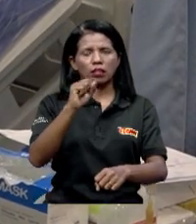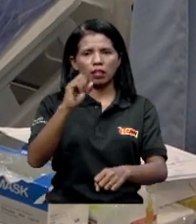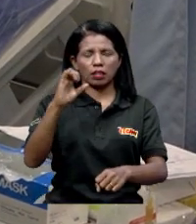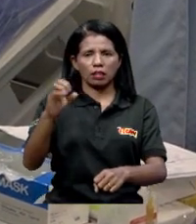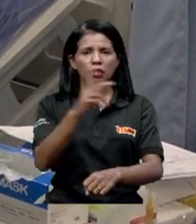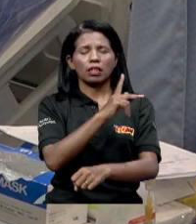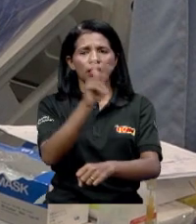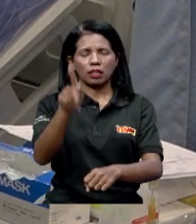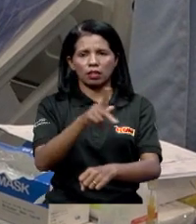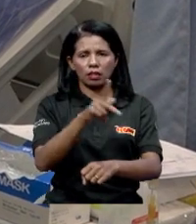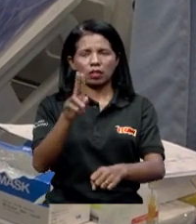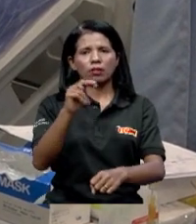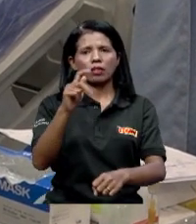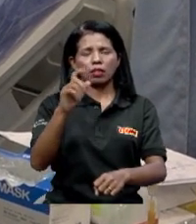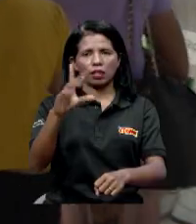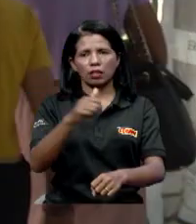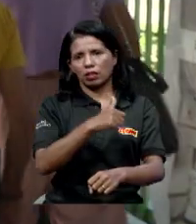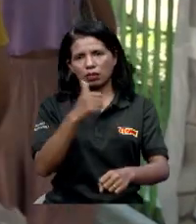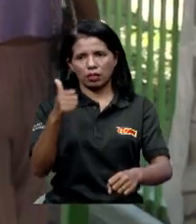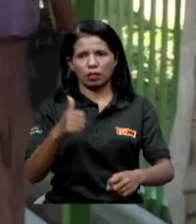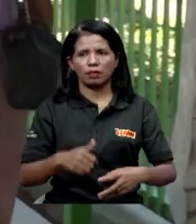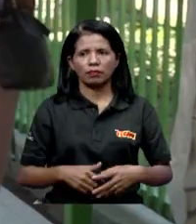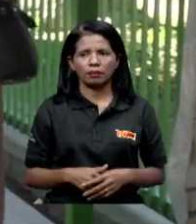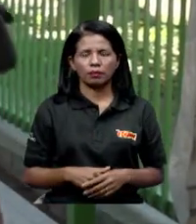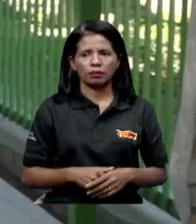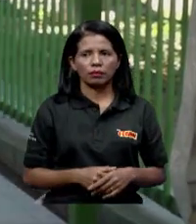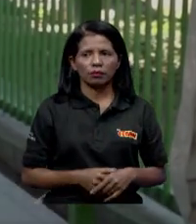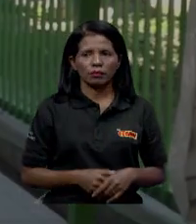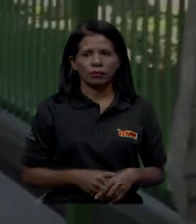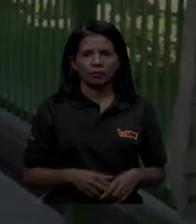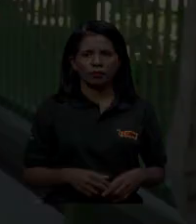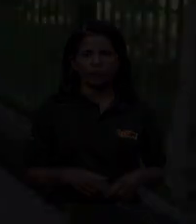Cristal Unital no Seluctan. Santina de Jesus, Tomás Soares, Yemen.